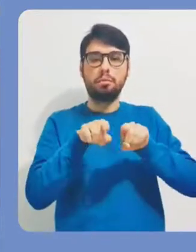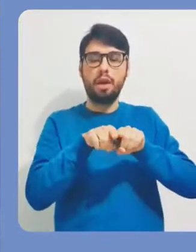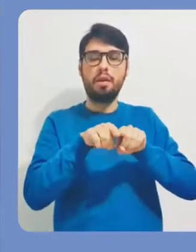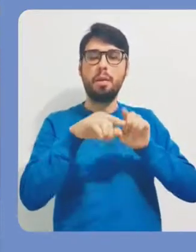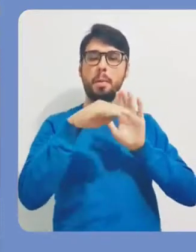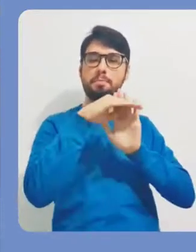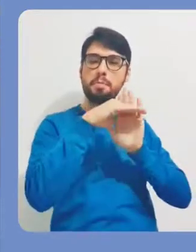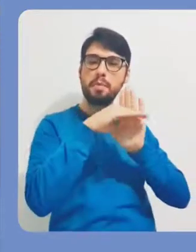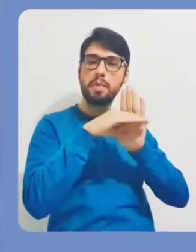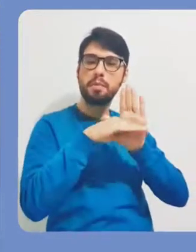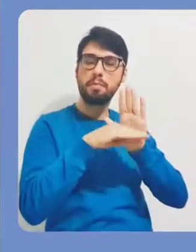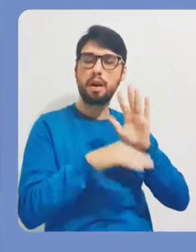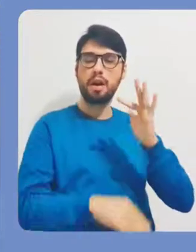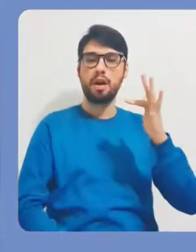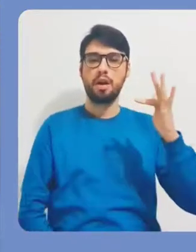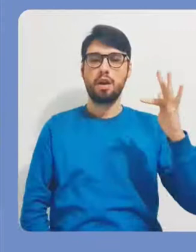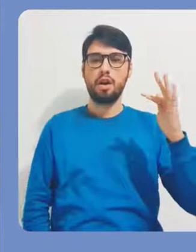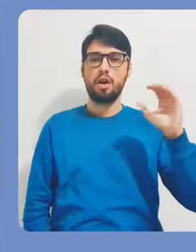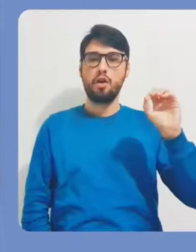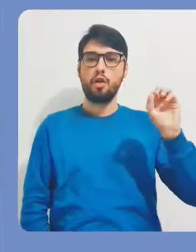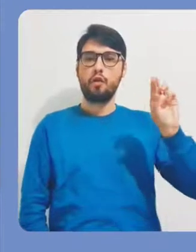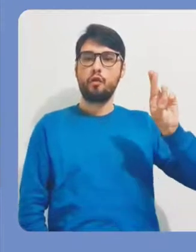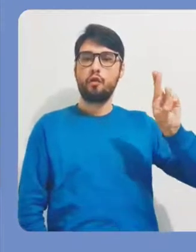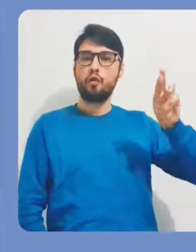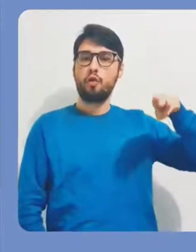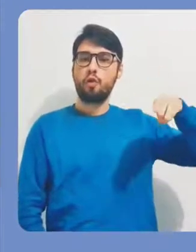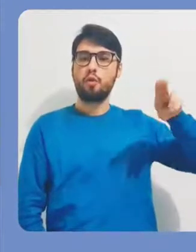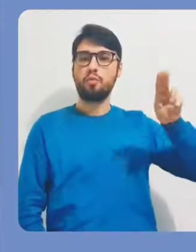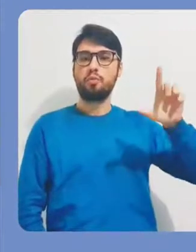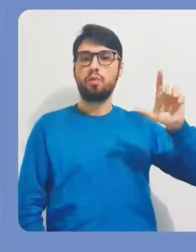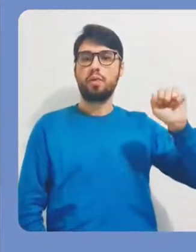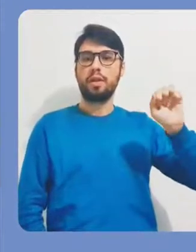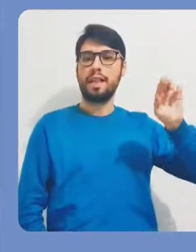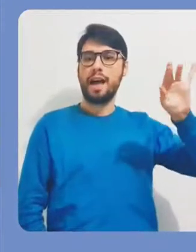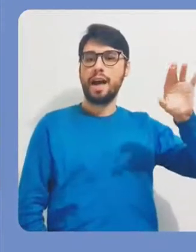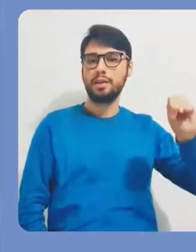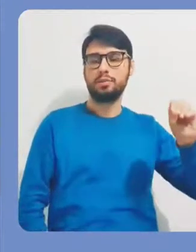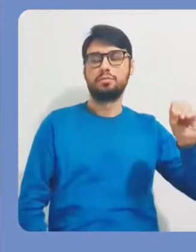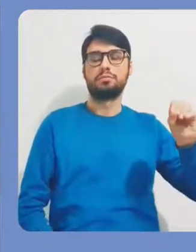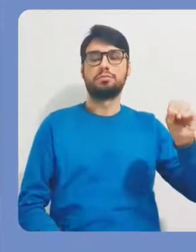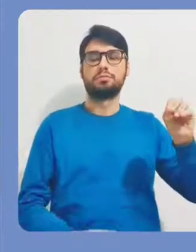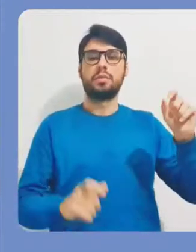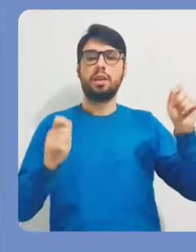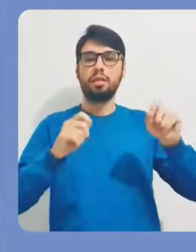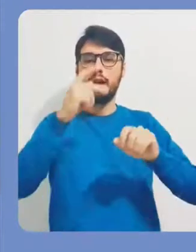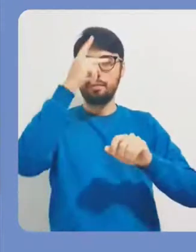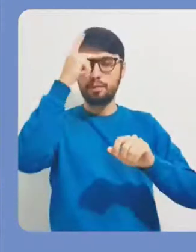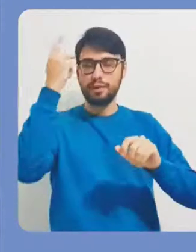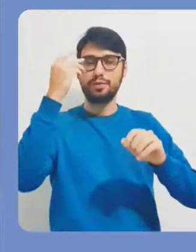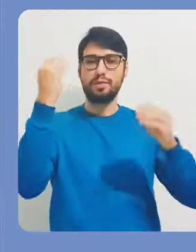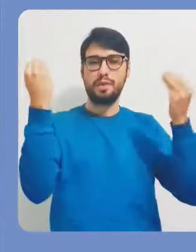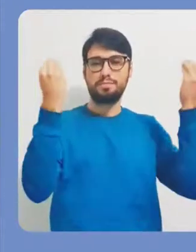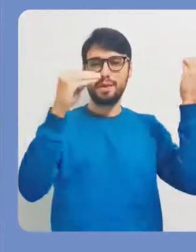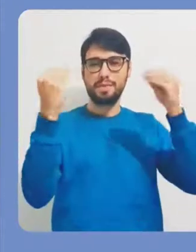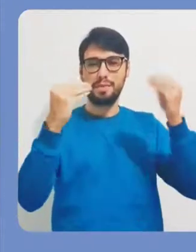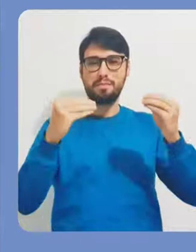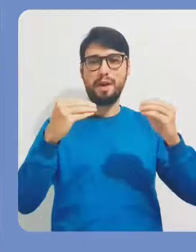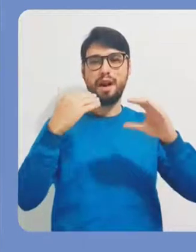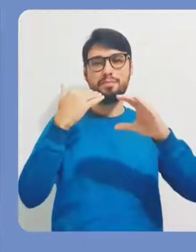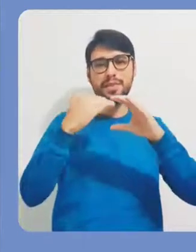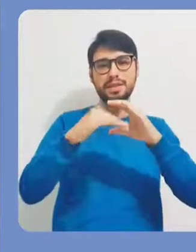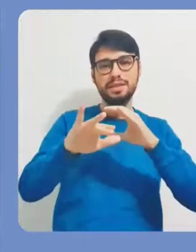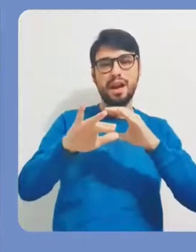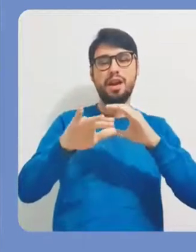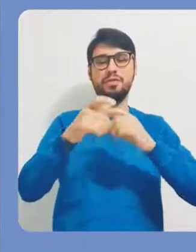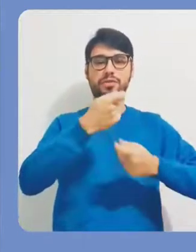formulário onde o visitante pode preencher as suas informações básicas, como nome, endereço de e-mail, e enviar uma mensagem